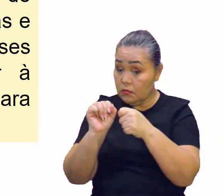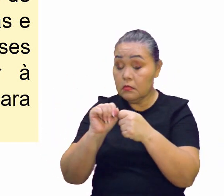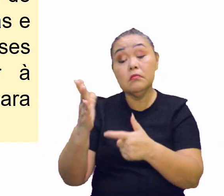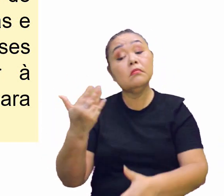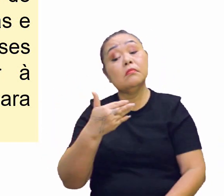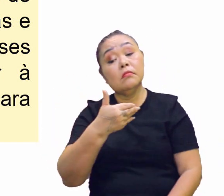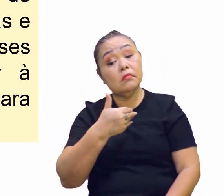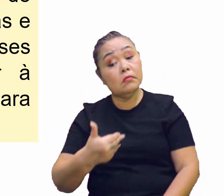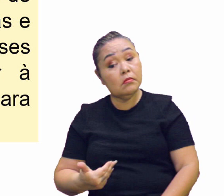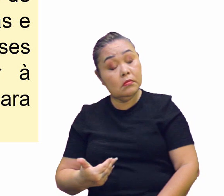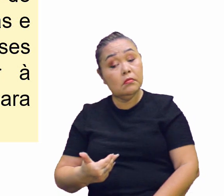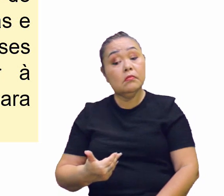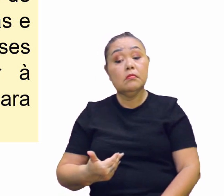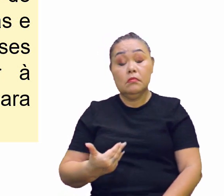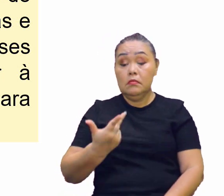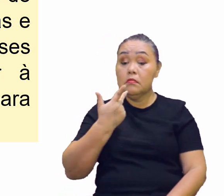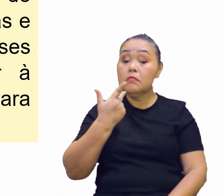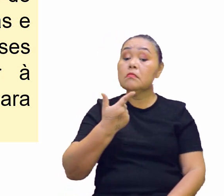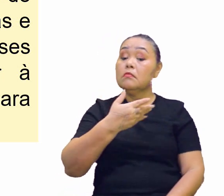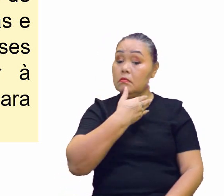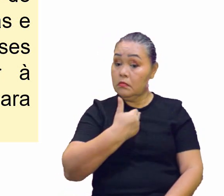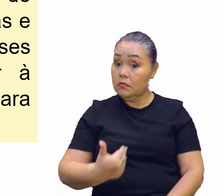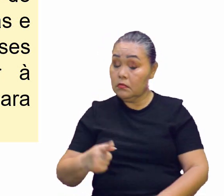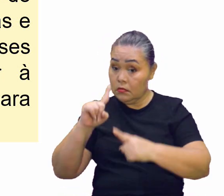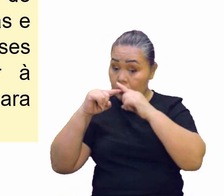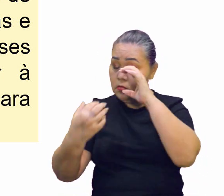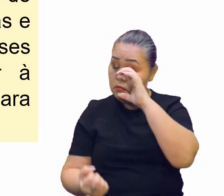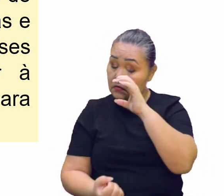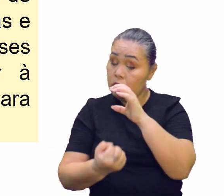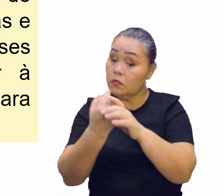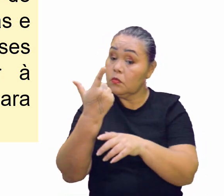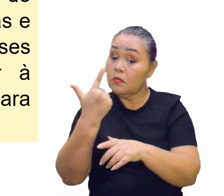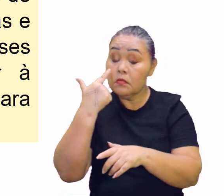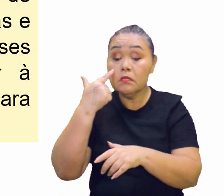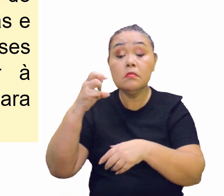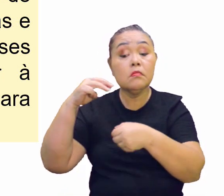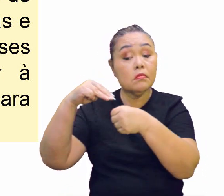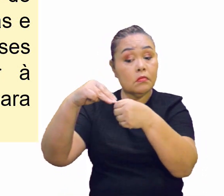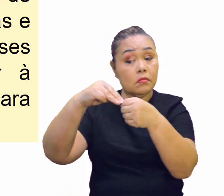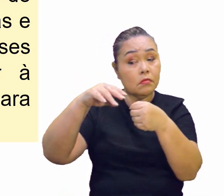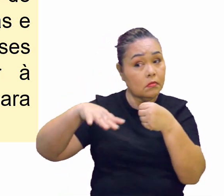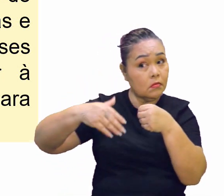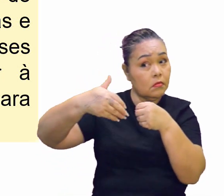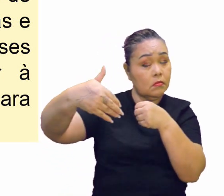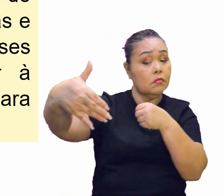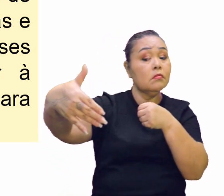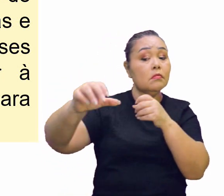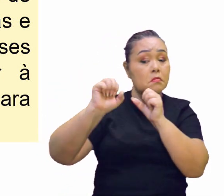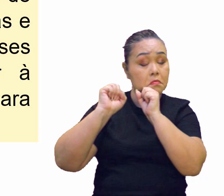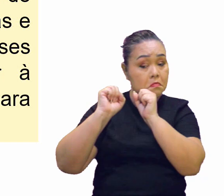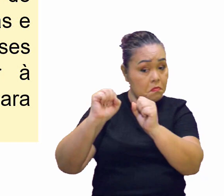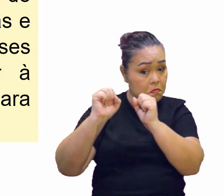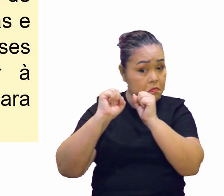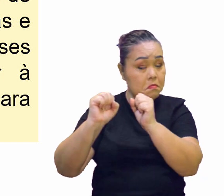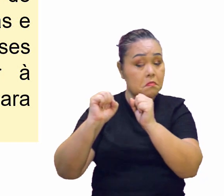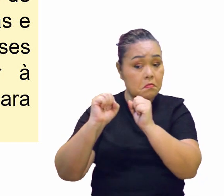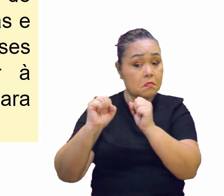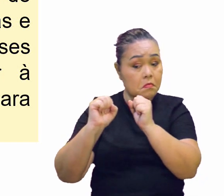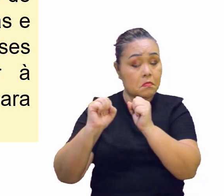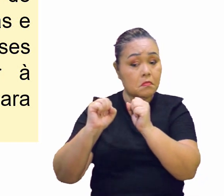Estado, quando eu falo Estado, eu estou falando do governo, de criar novos municípios naquela área, pode